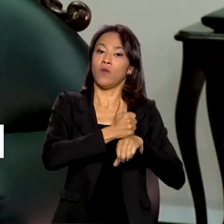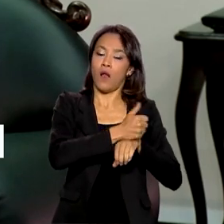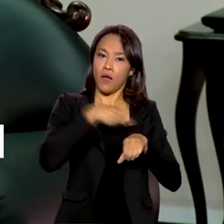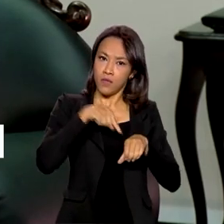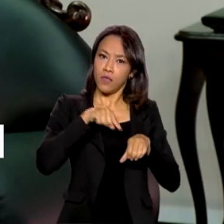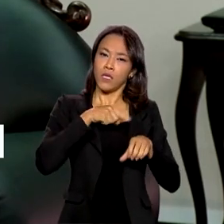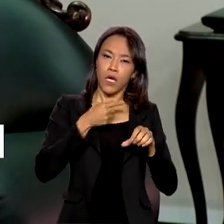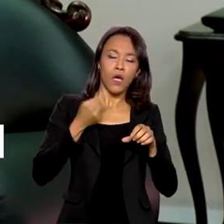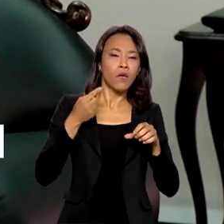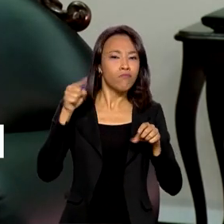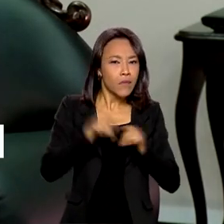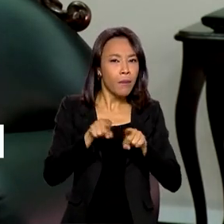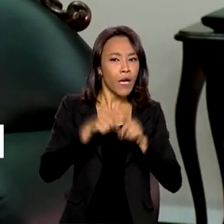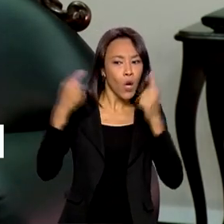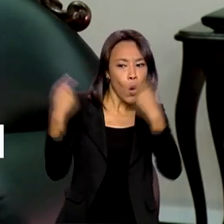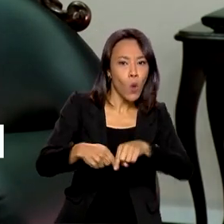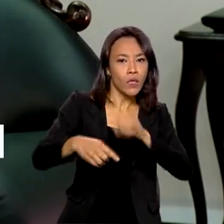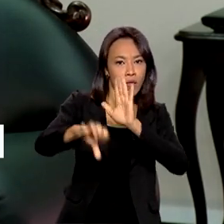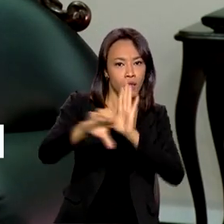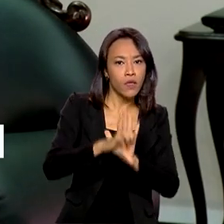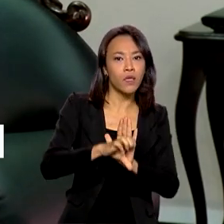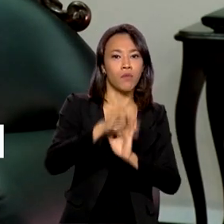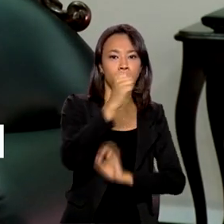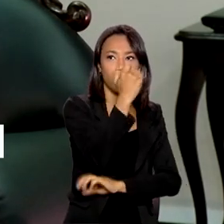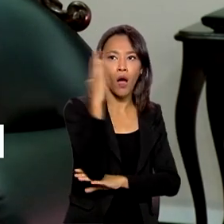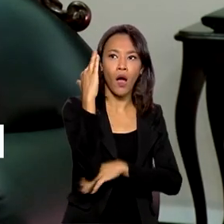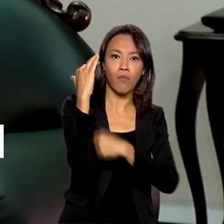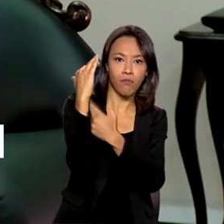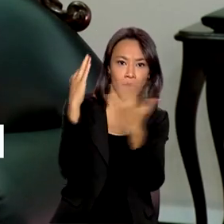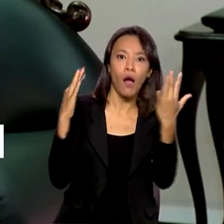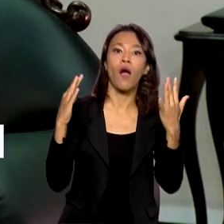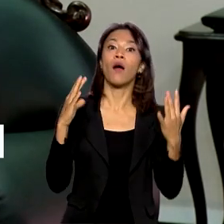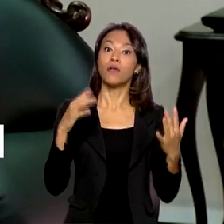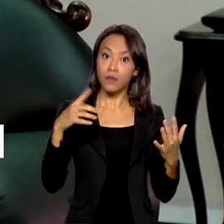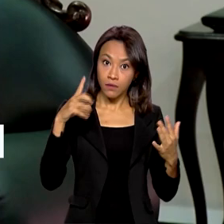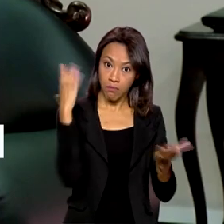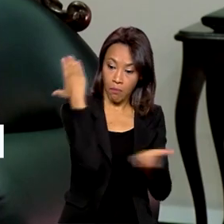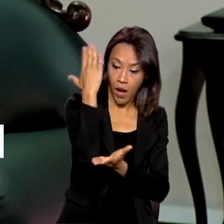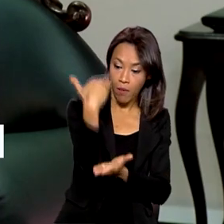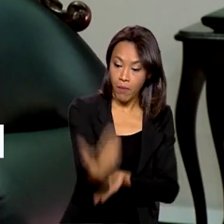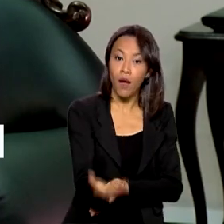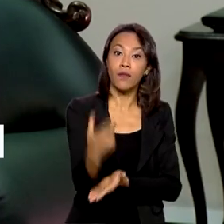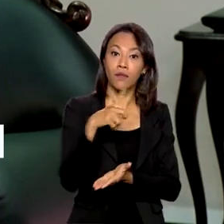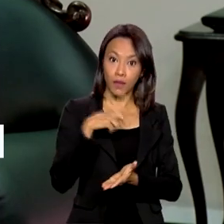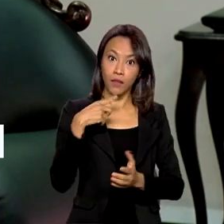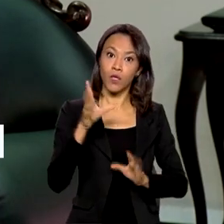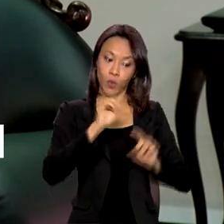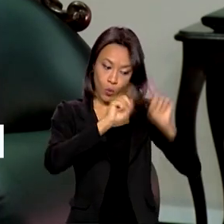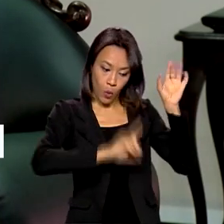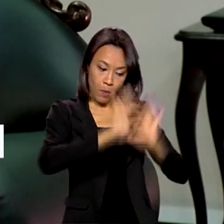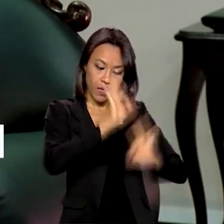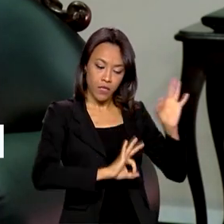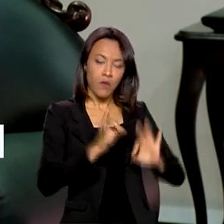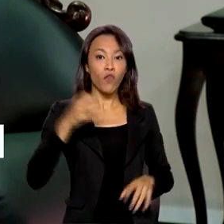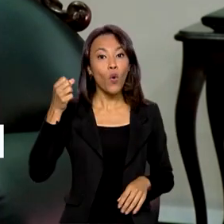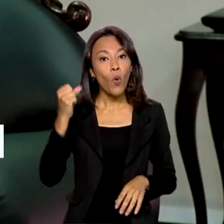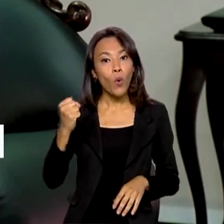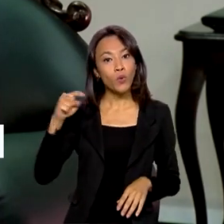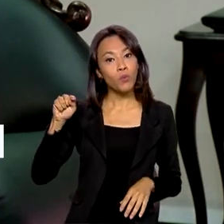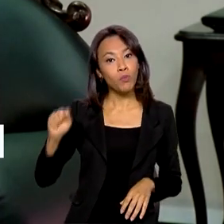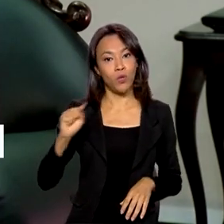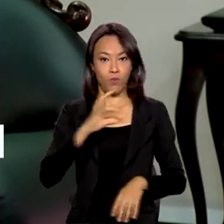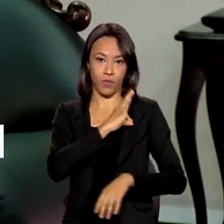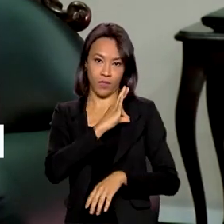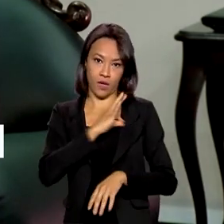combate aos crimes ambientais ao desmatamento naquela região está sendo todo feito todo um planejamento nesse ano de 2001 for mais de 8 mil policiais